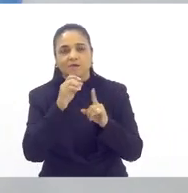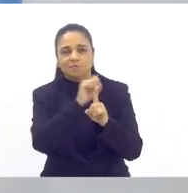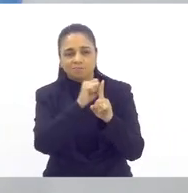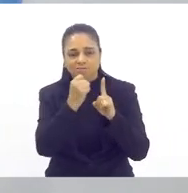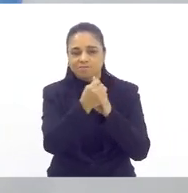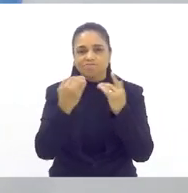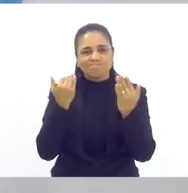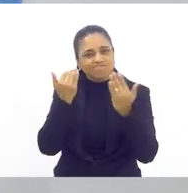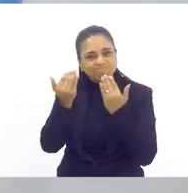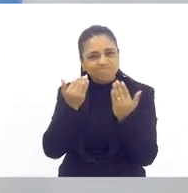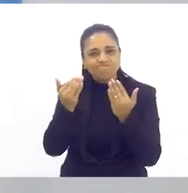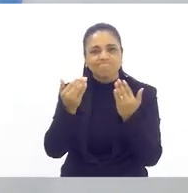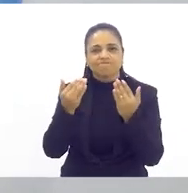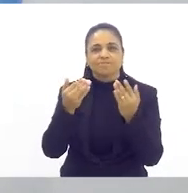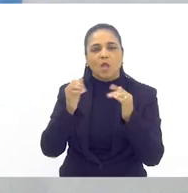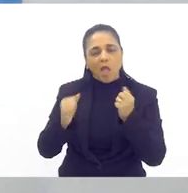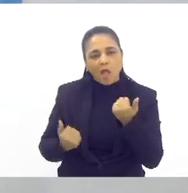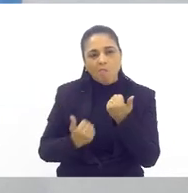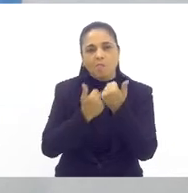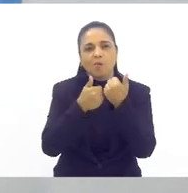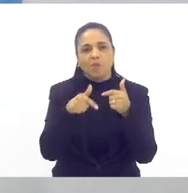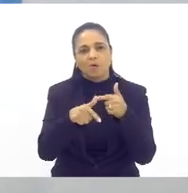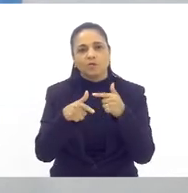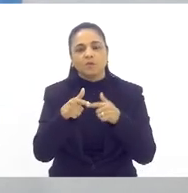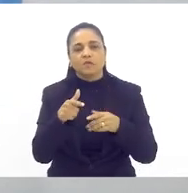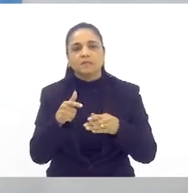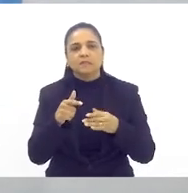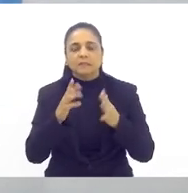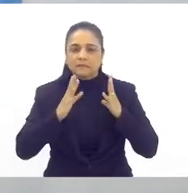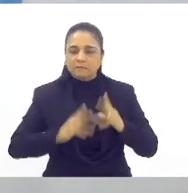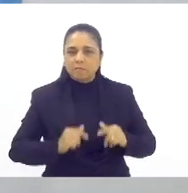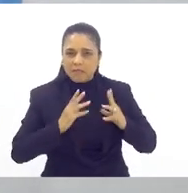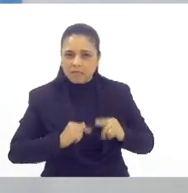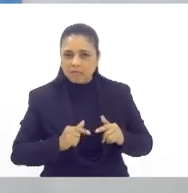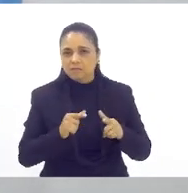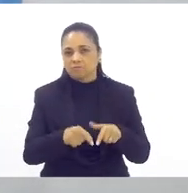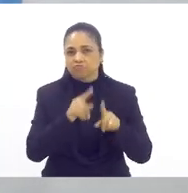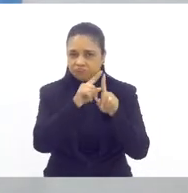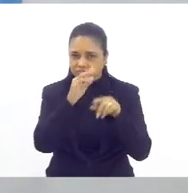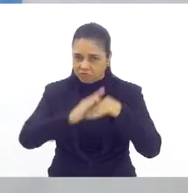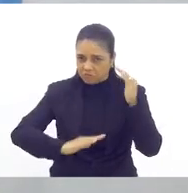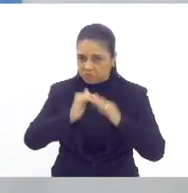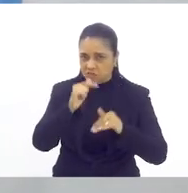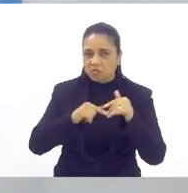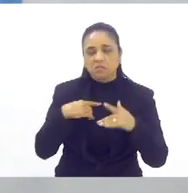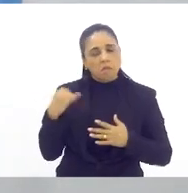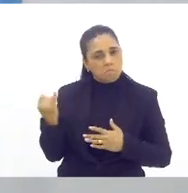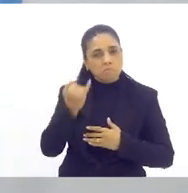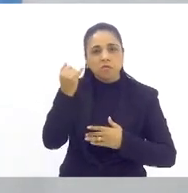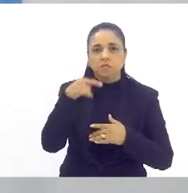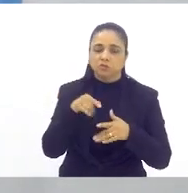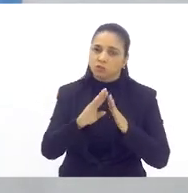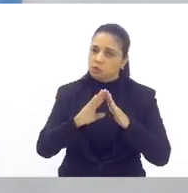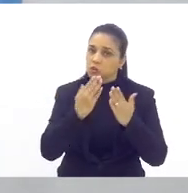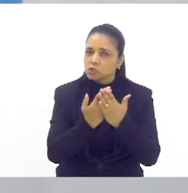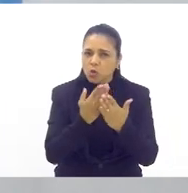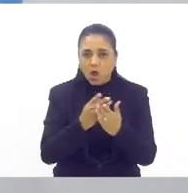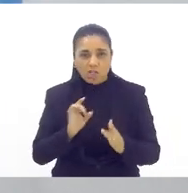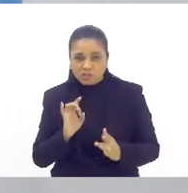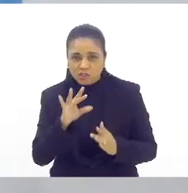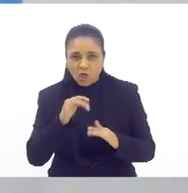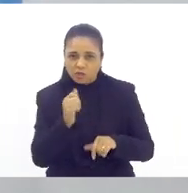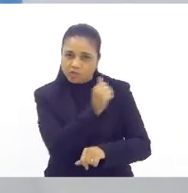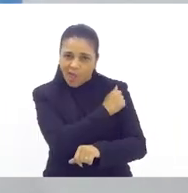assistente sociais é pessoal de apoio e de serviços gerais isso é uma coisa de suma importância que a gente sabe que a escola não é feito só